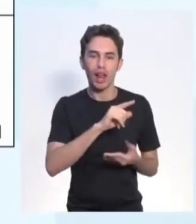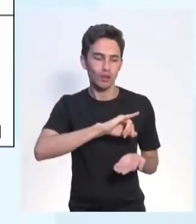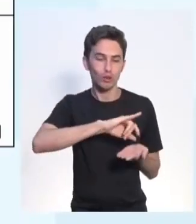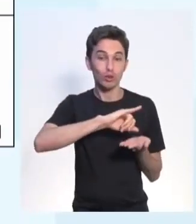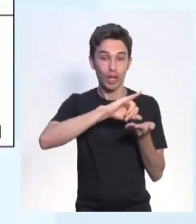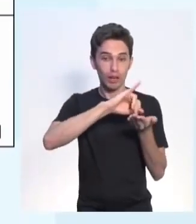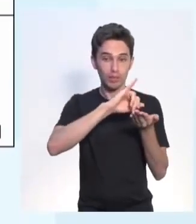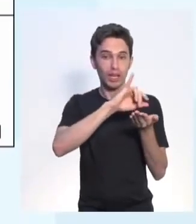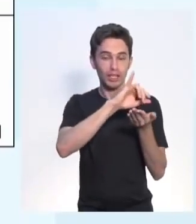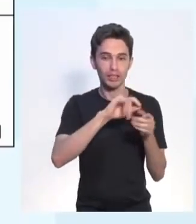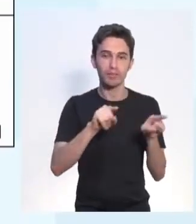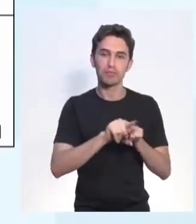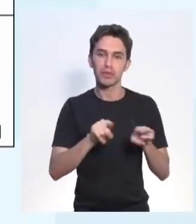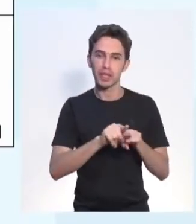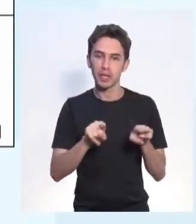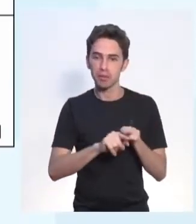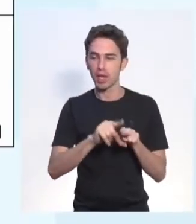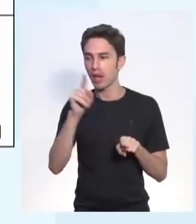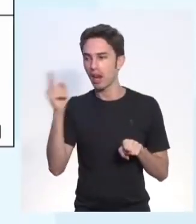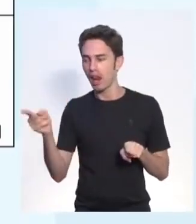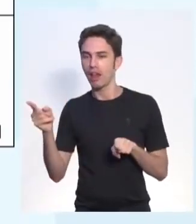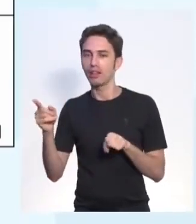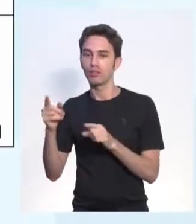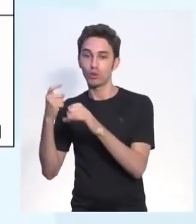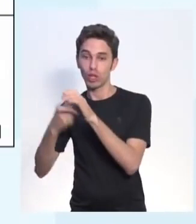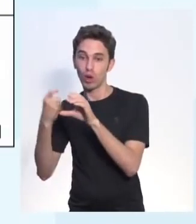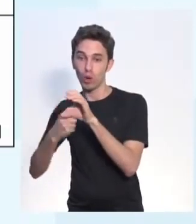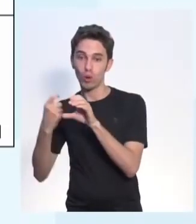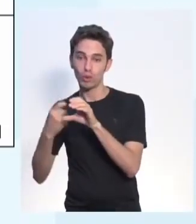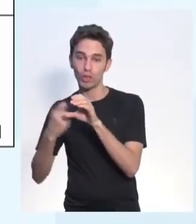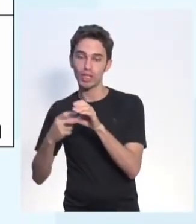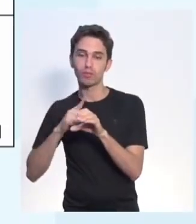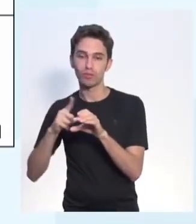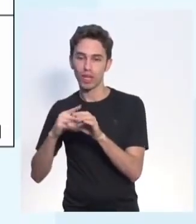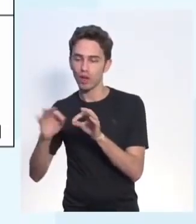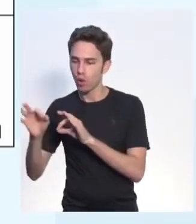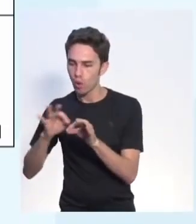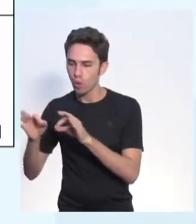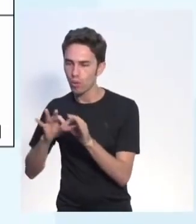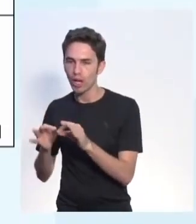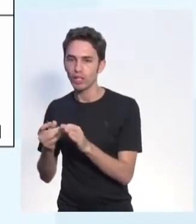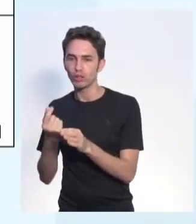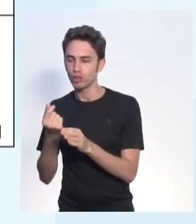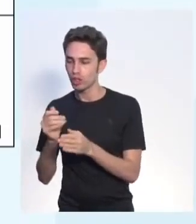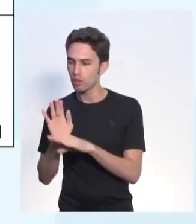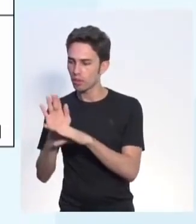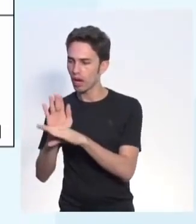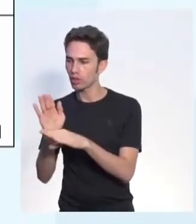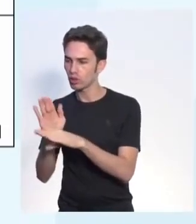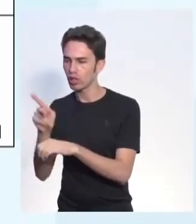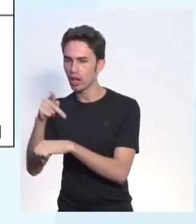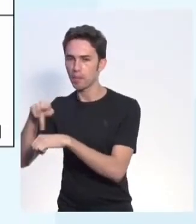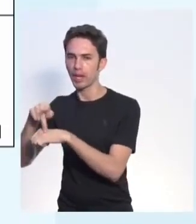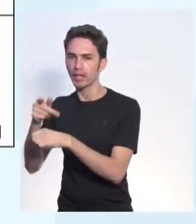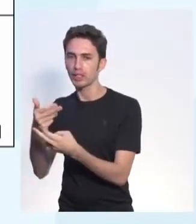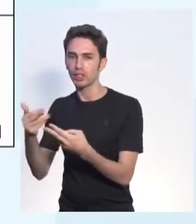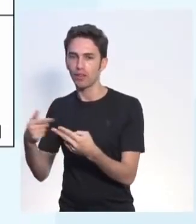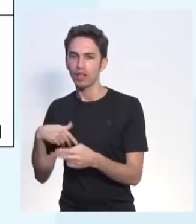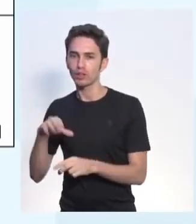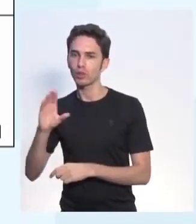há a Comecon, que é um plano de assistência mútua, também para ir injetar dinheiro, realizar